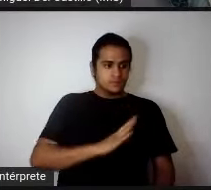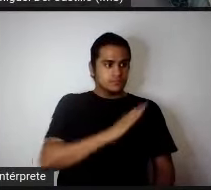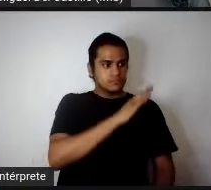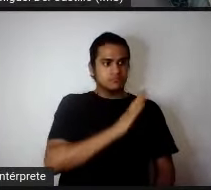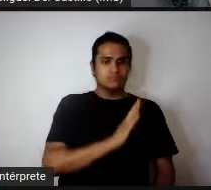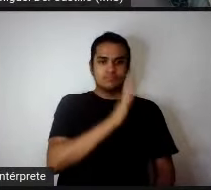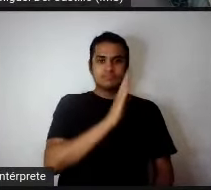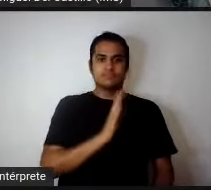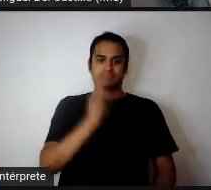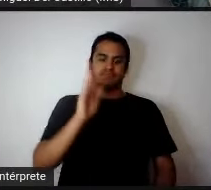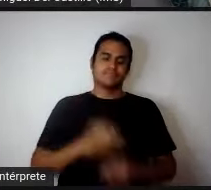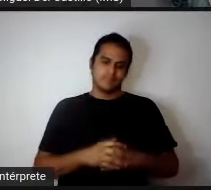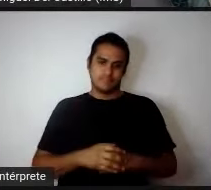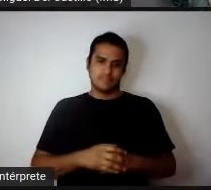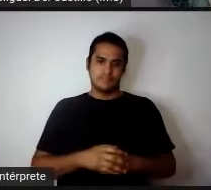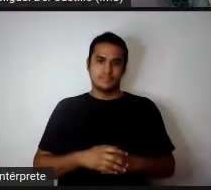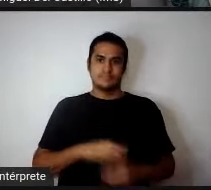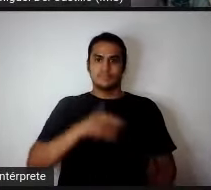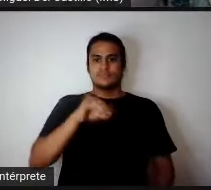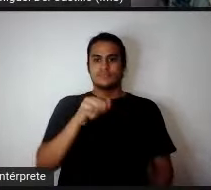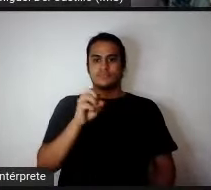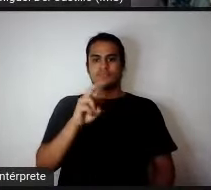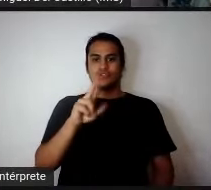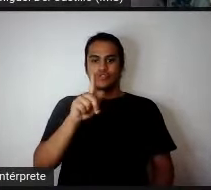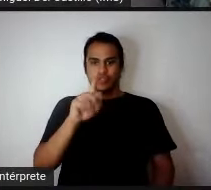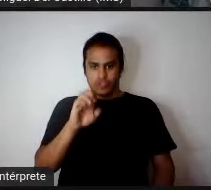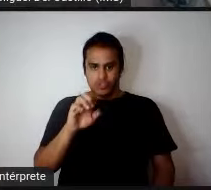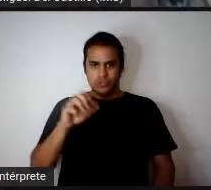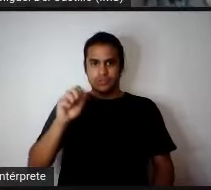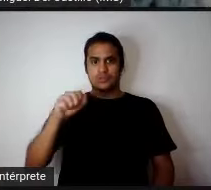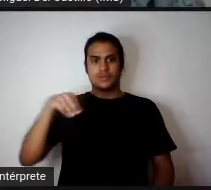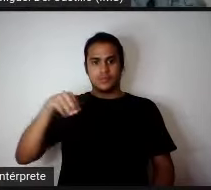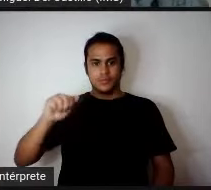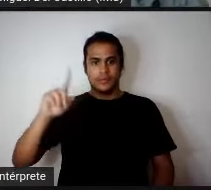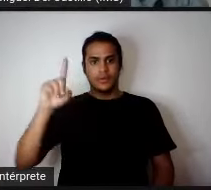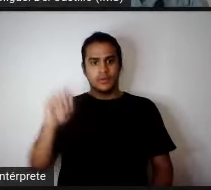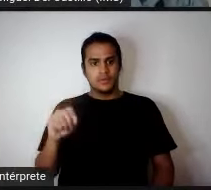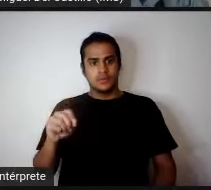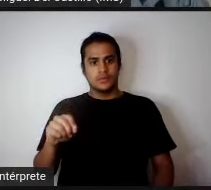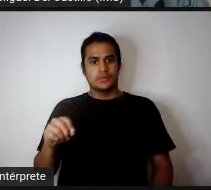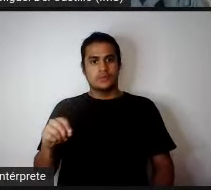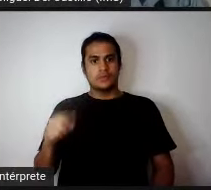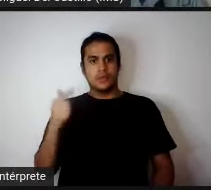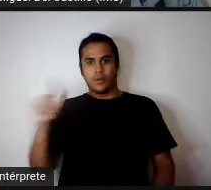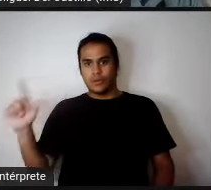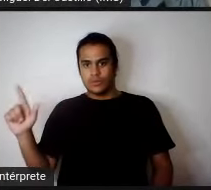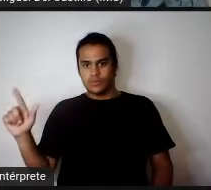Jorge Amado era outra aproximação. Posso continuar?